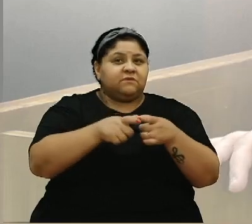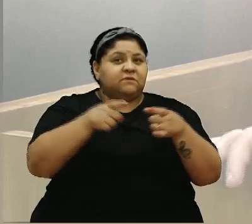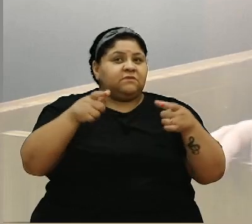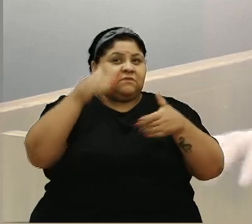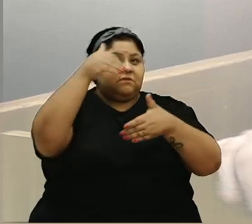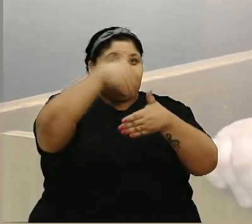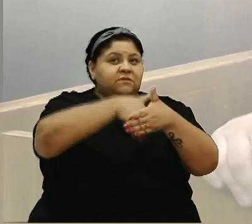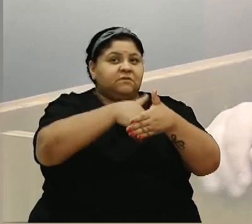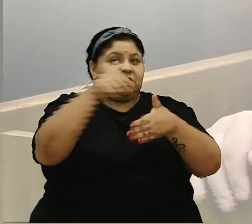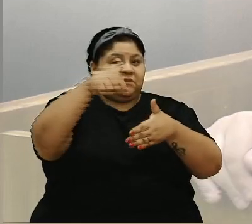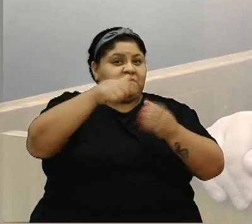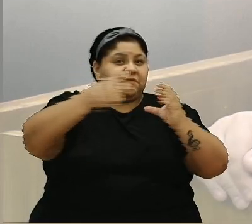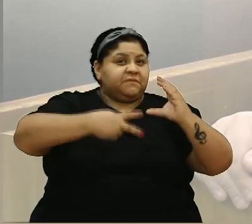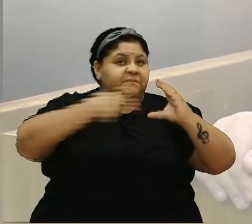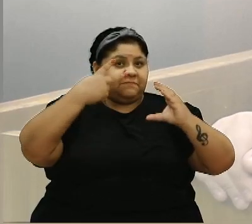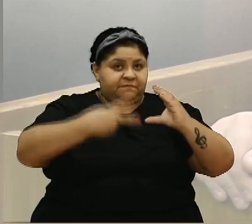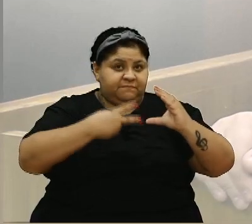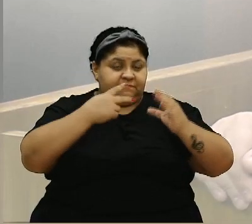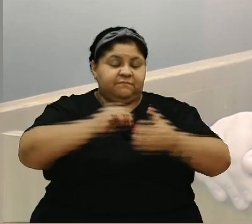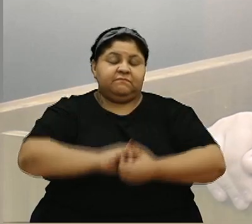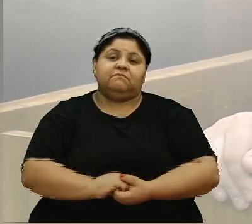eleito a maioria aqui na Câmara de Vereadores.